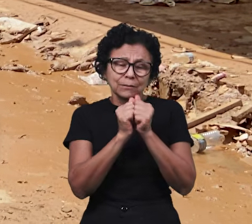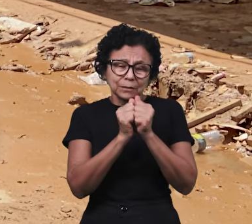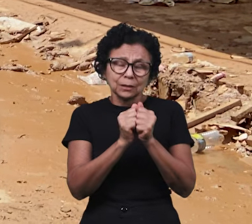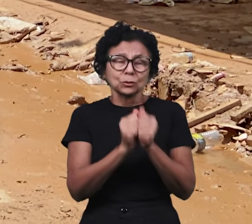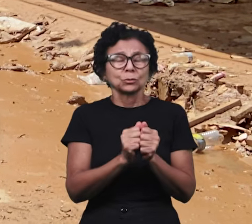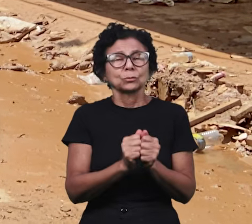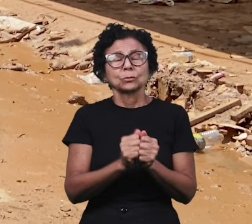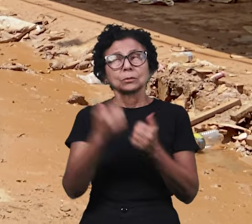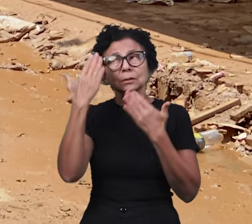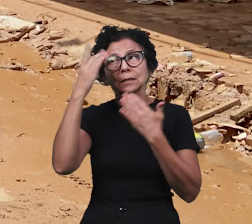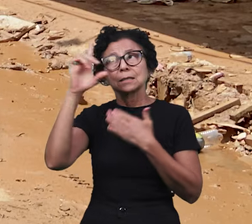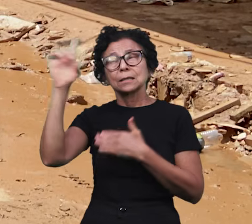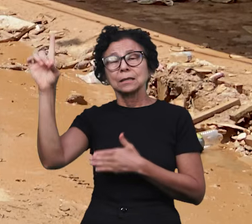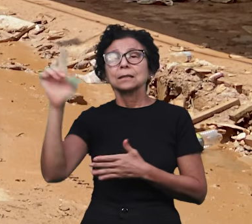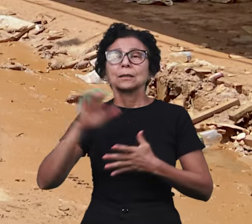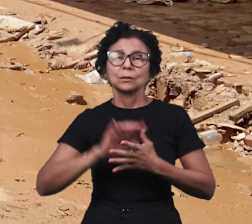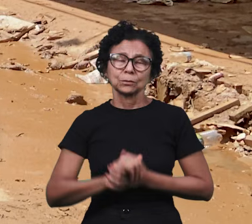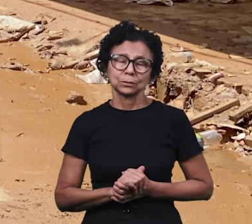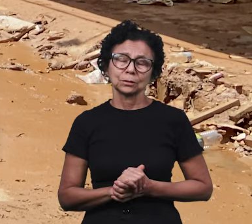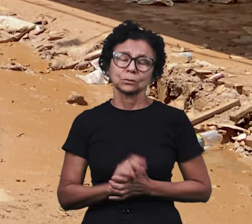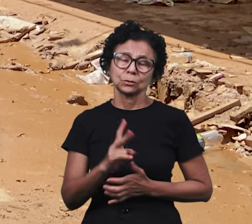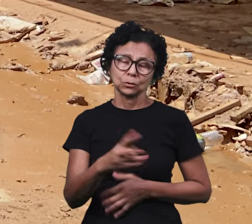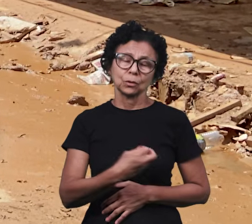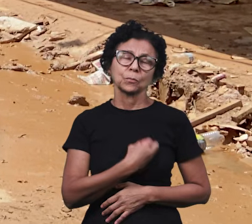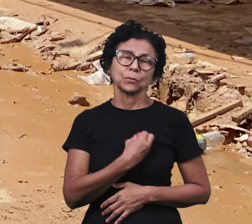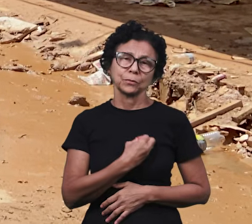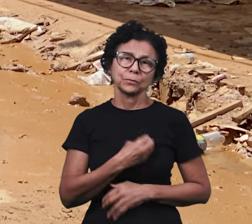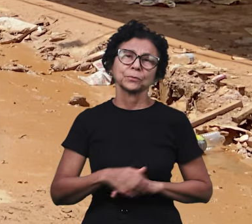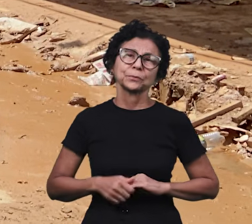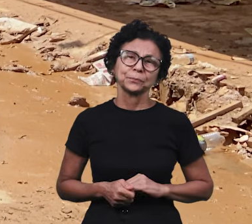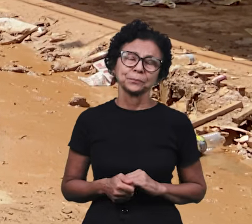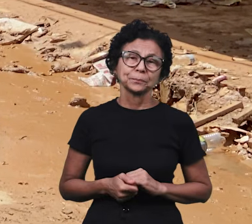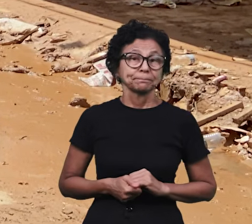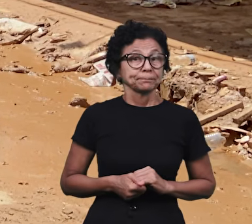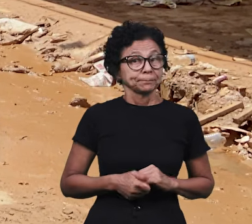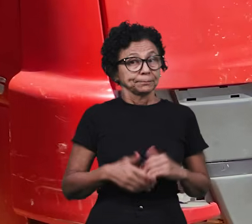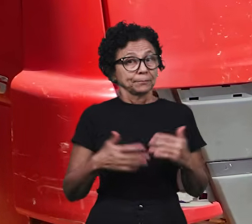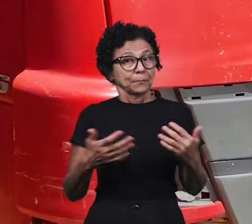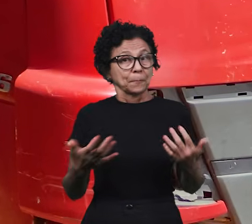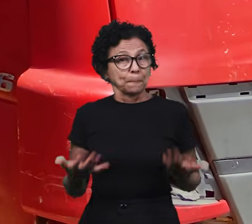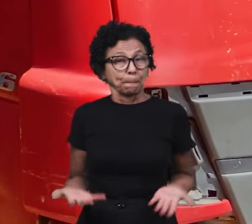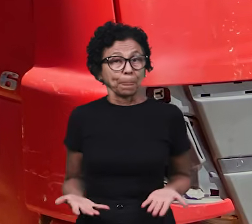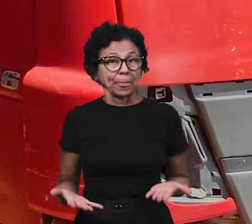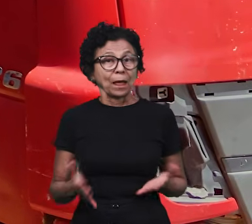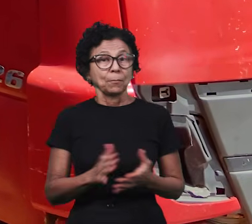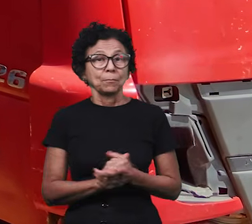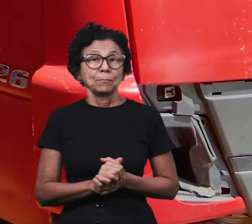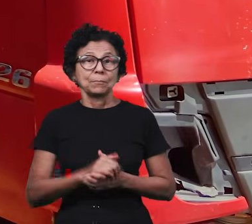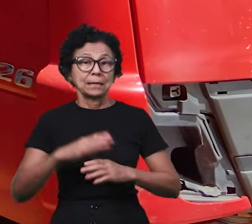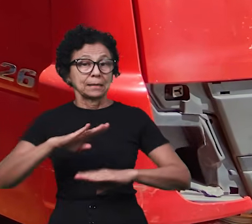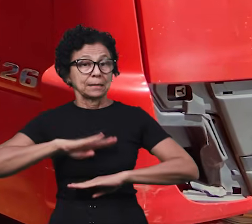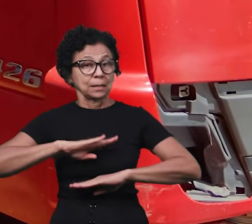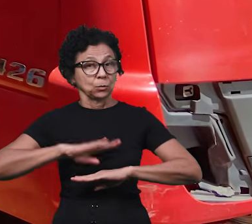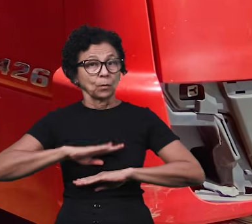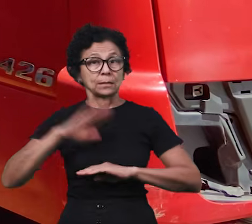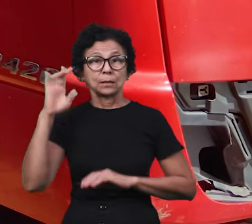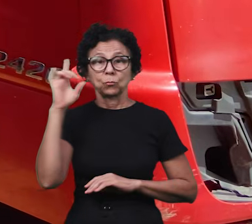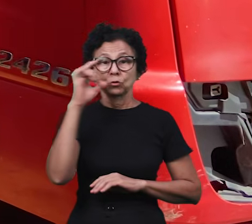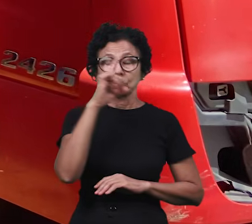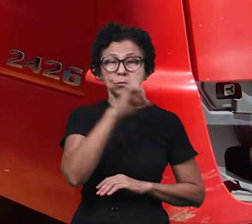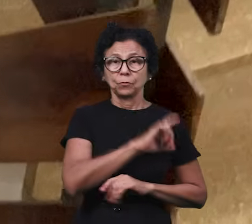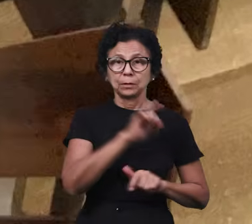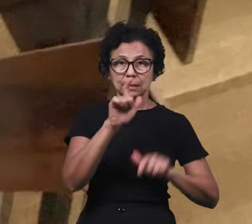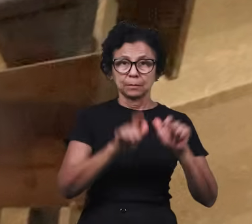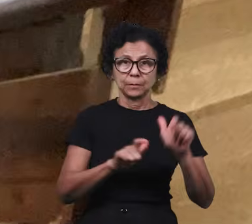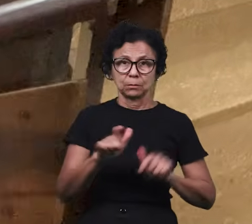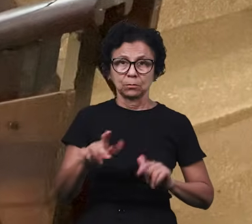então, né, graças a Deus estamos os 3 aqui, para a honra e glória do Senhor. Mas diante dessa situação, os membros da